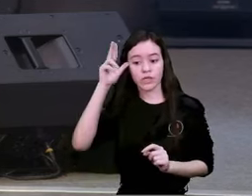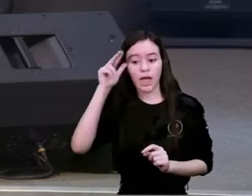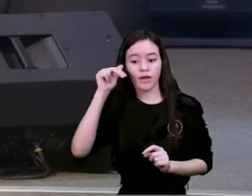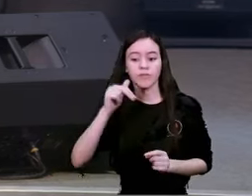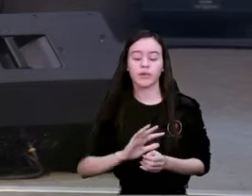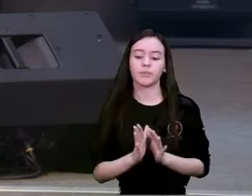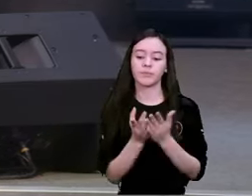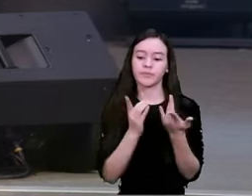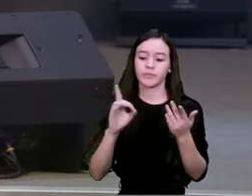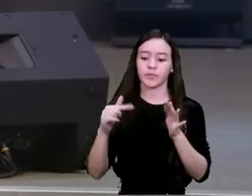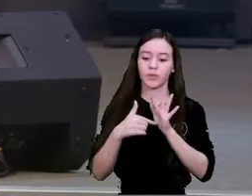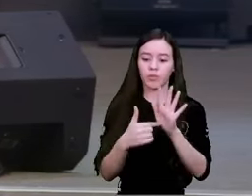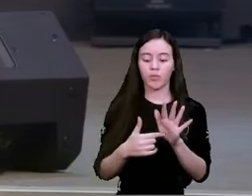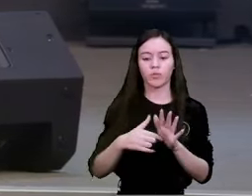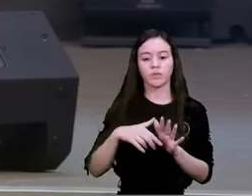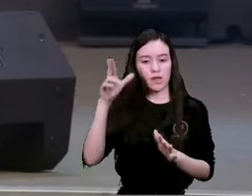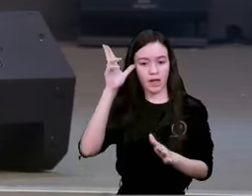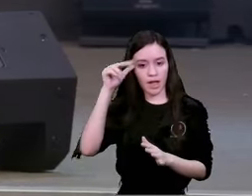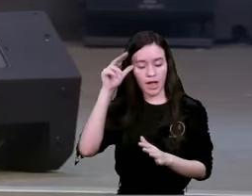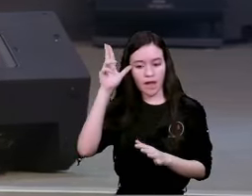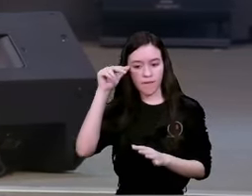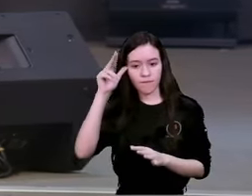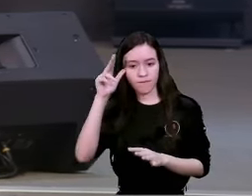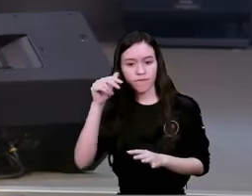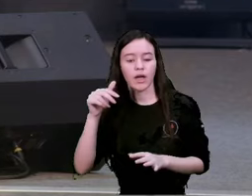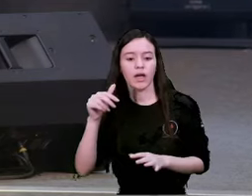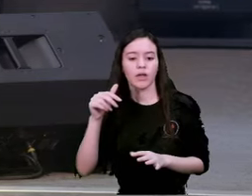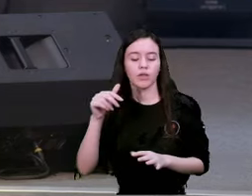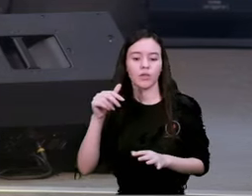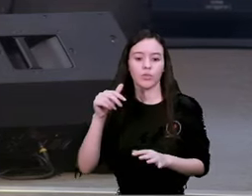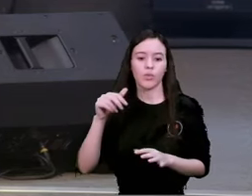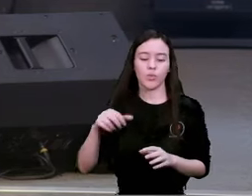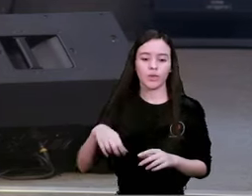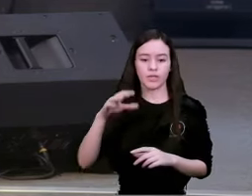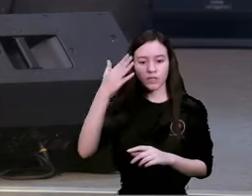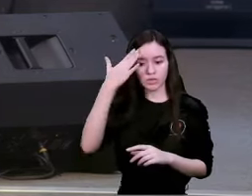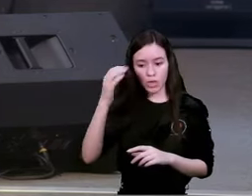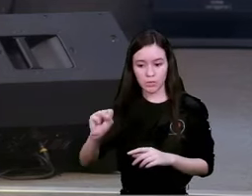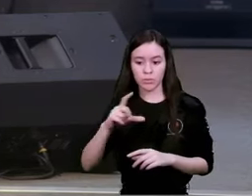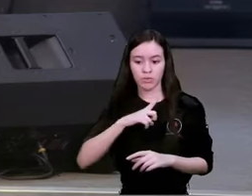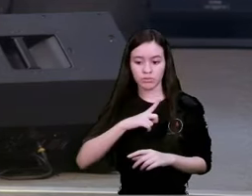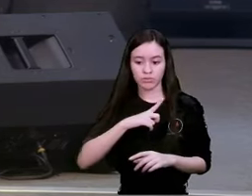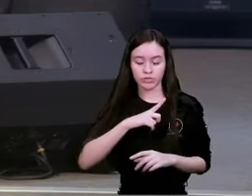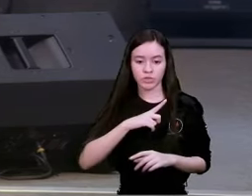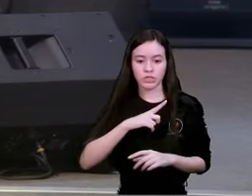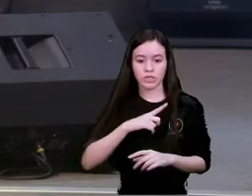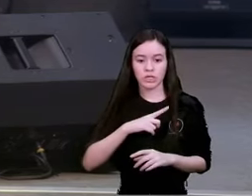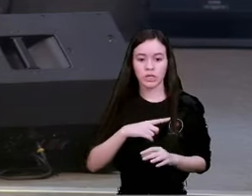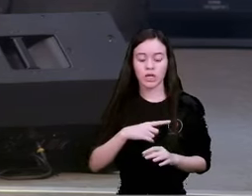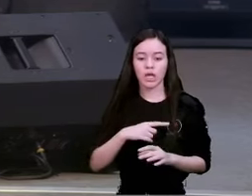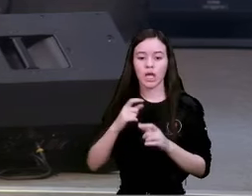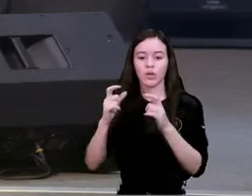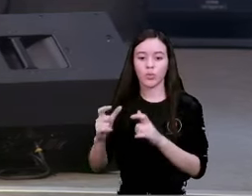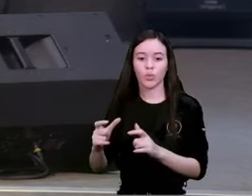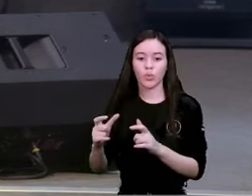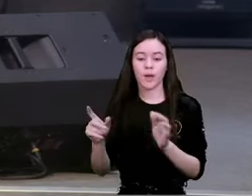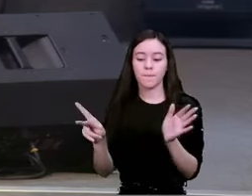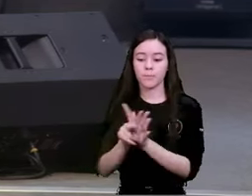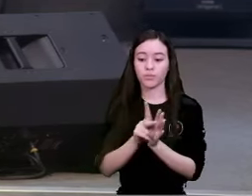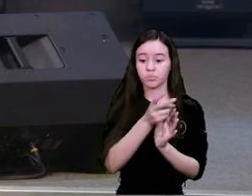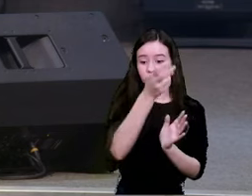Bíblia diz que os cavalos que Salomão tinha no seu estábulo, sabe de onde eles vinham? Do